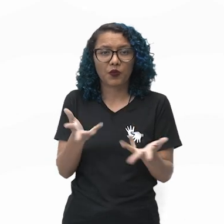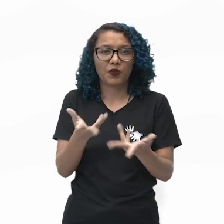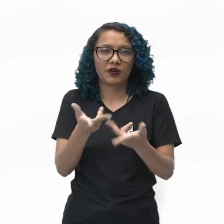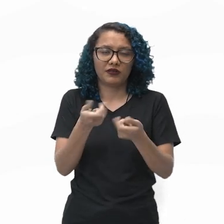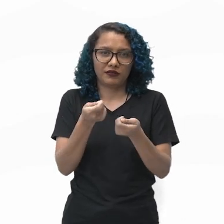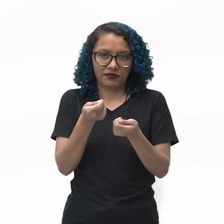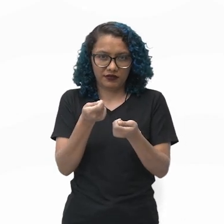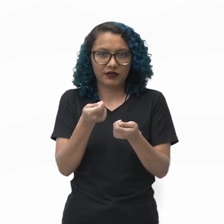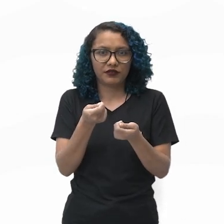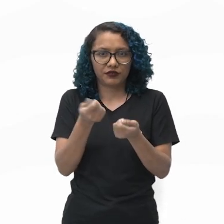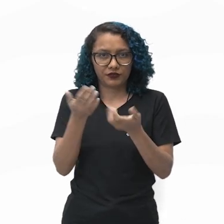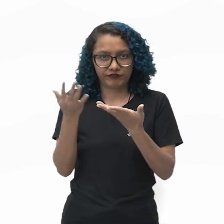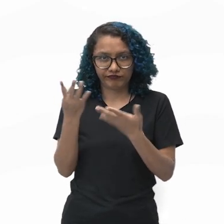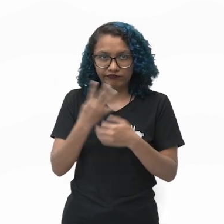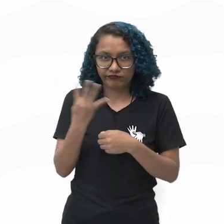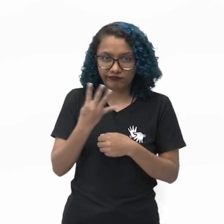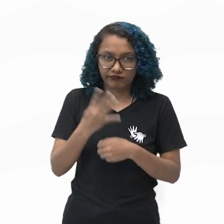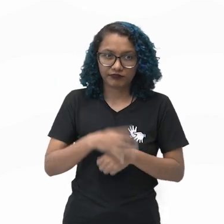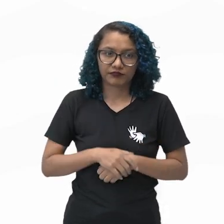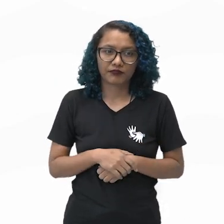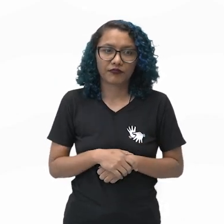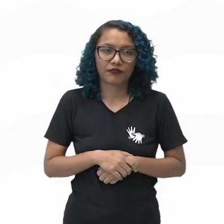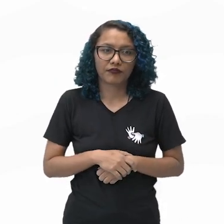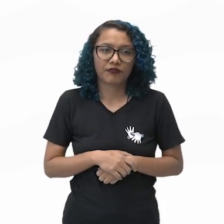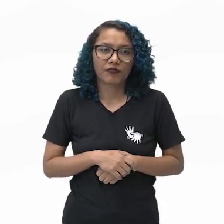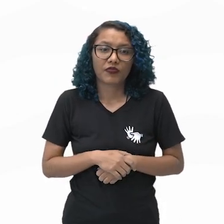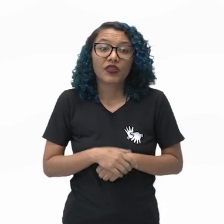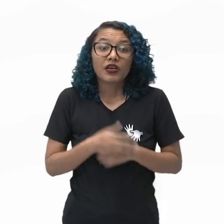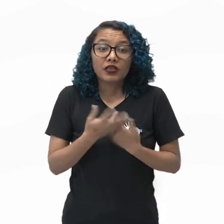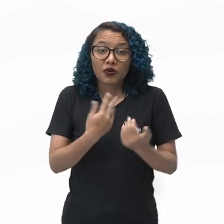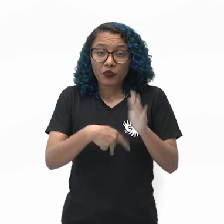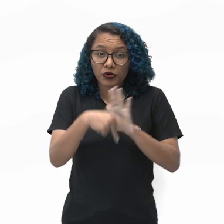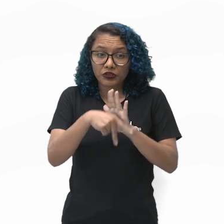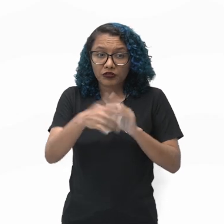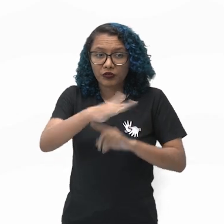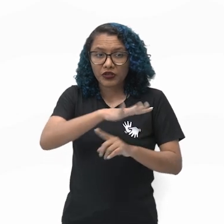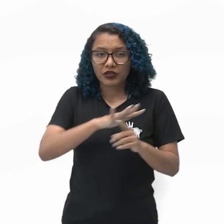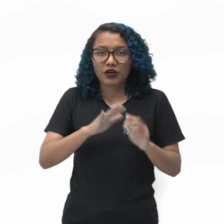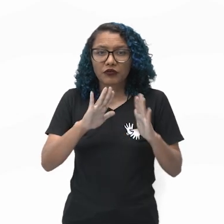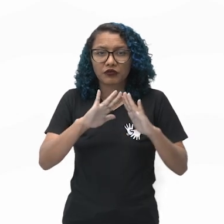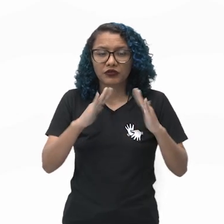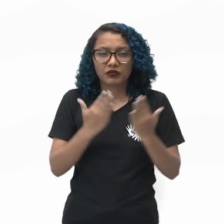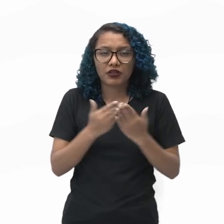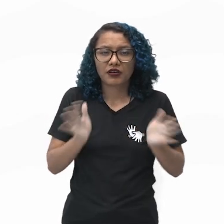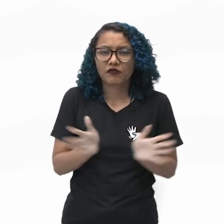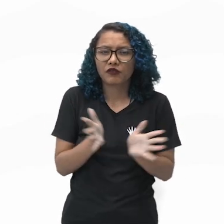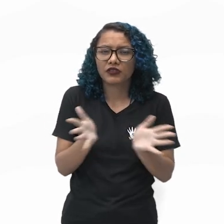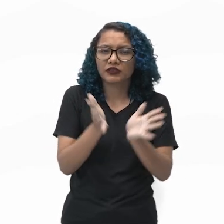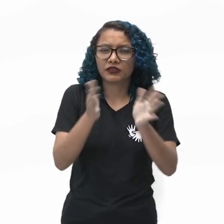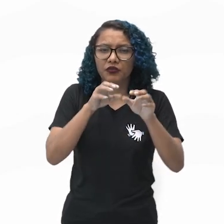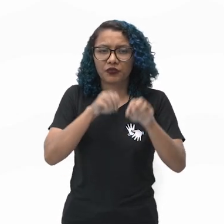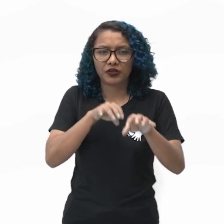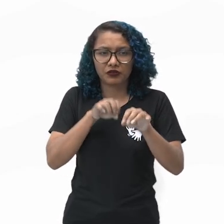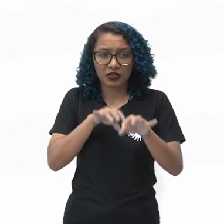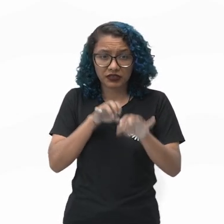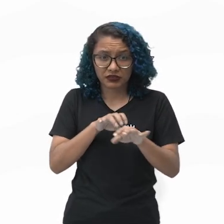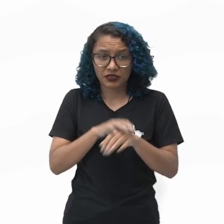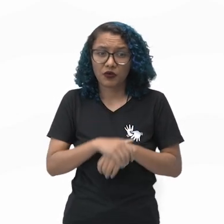a agenda ambiental escolar promove uma educação que vai além do